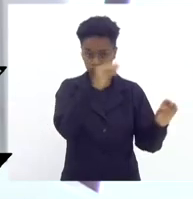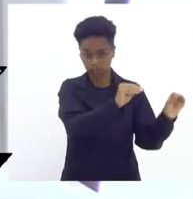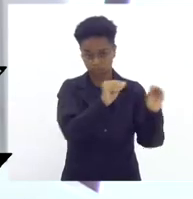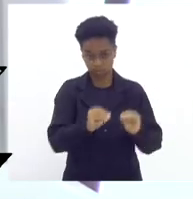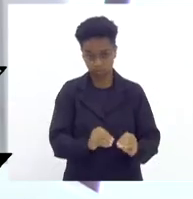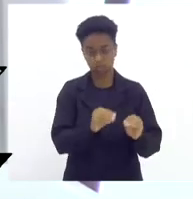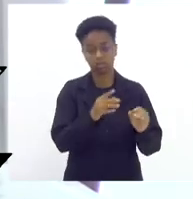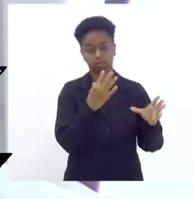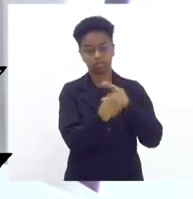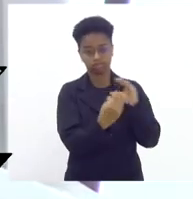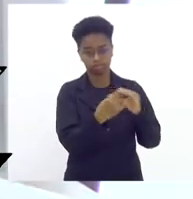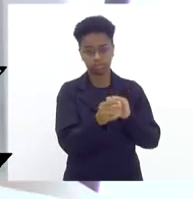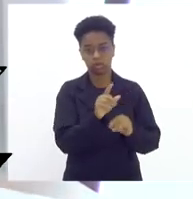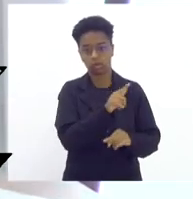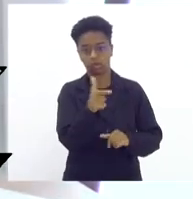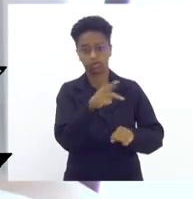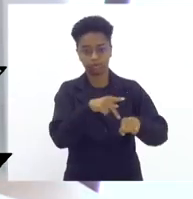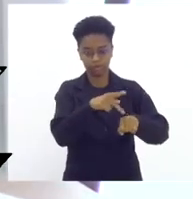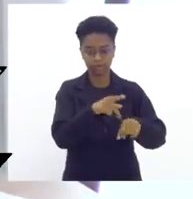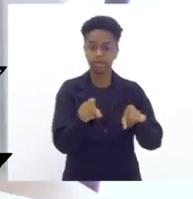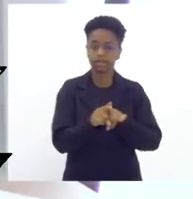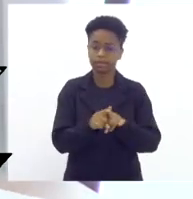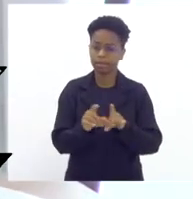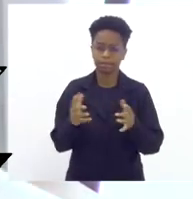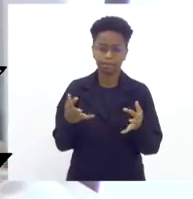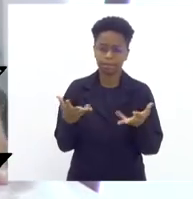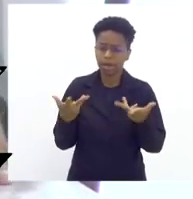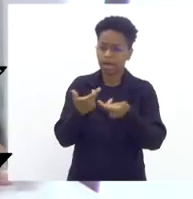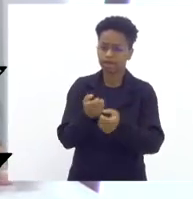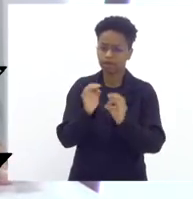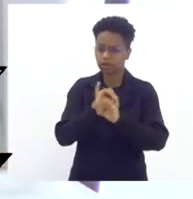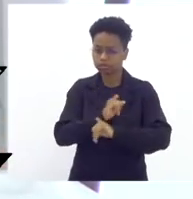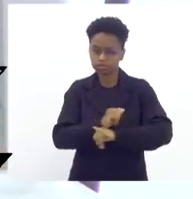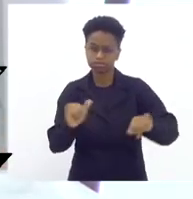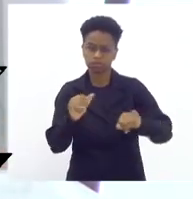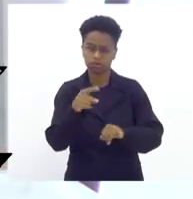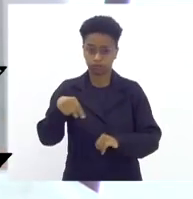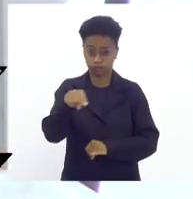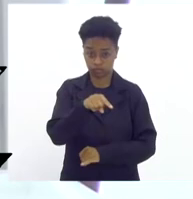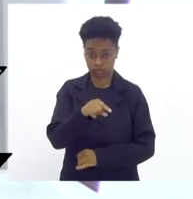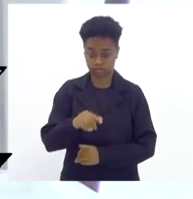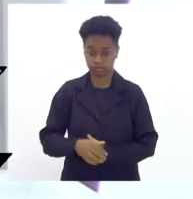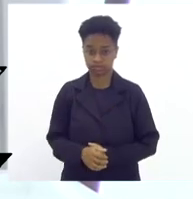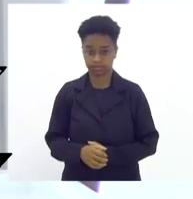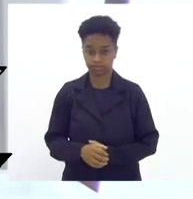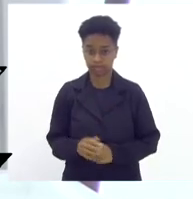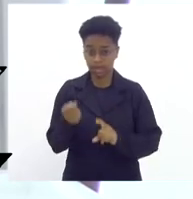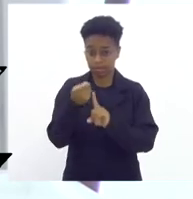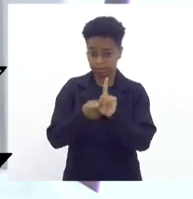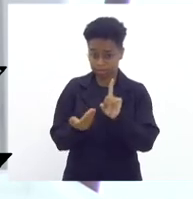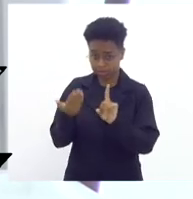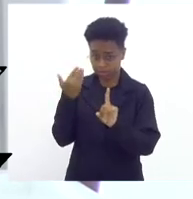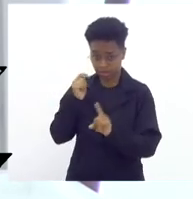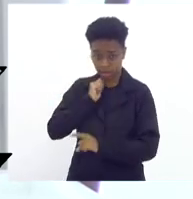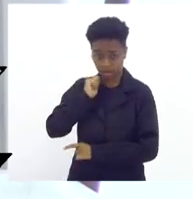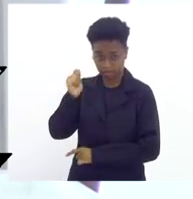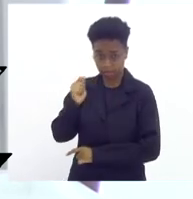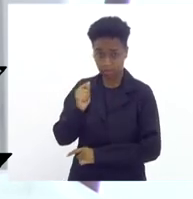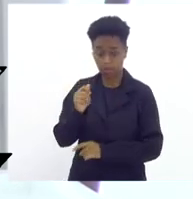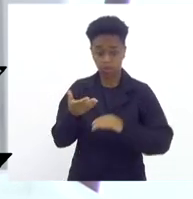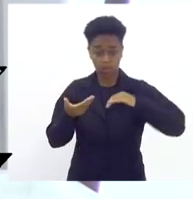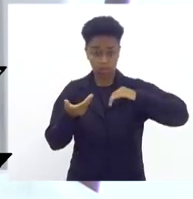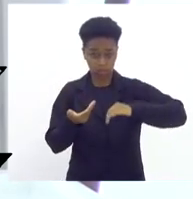migrantes de refugiados e uma excelente notícia para os senhores no mês passado o governo o Congresso